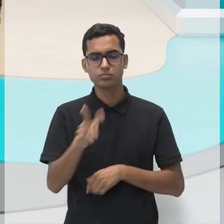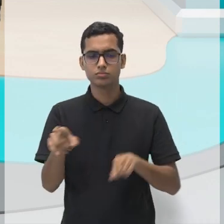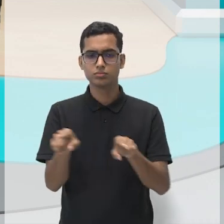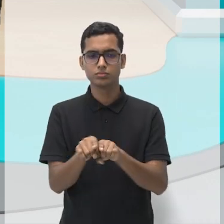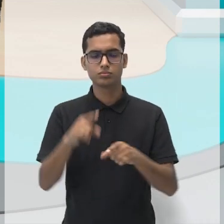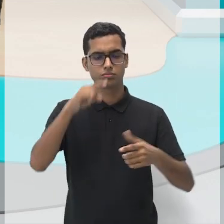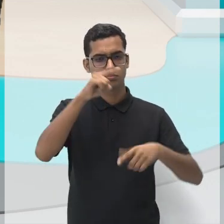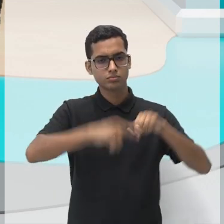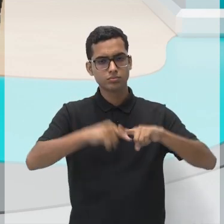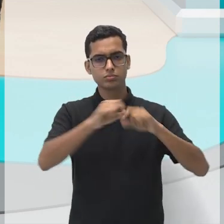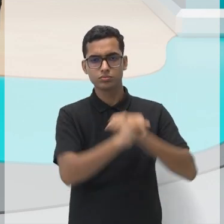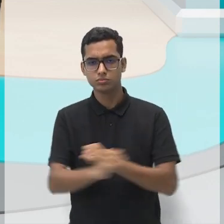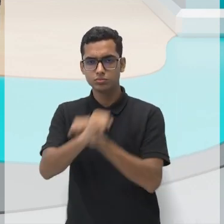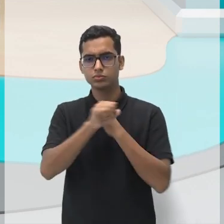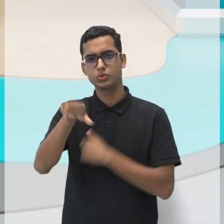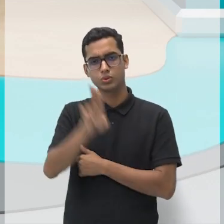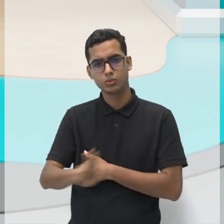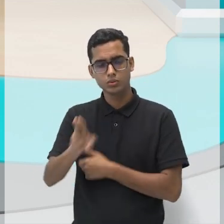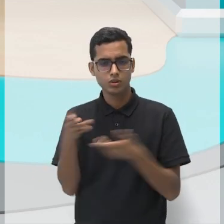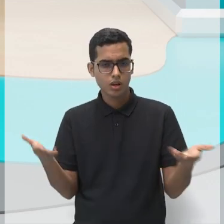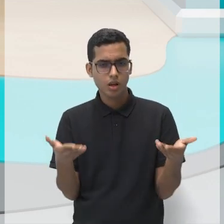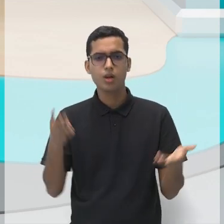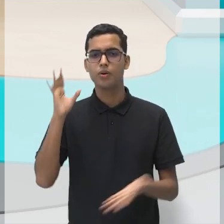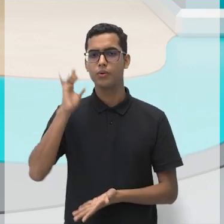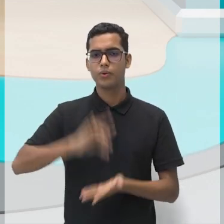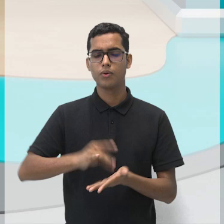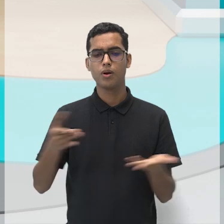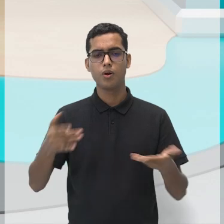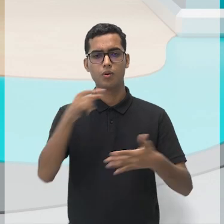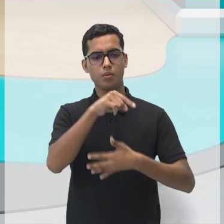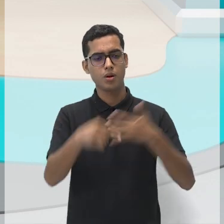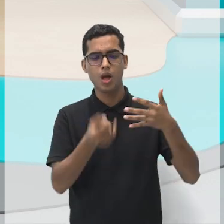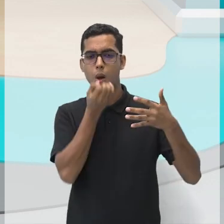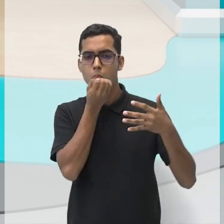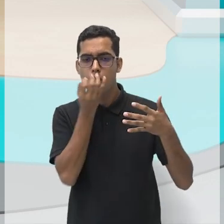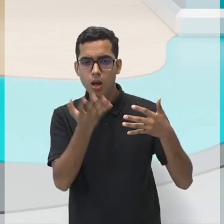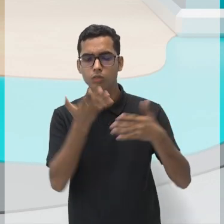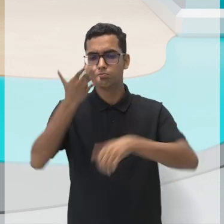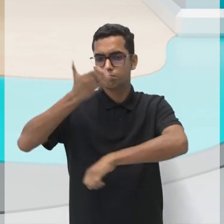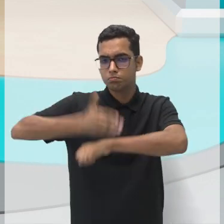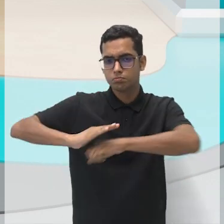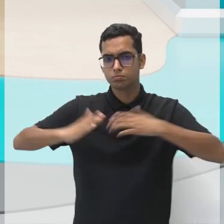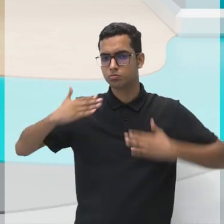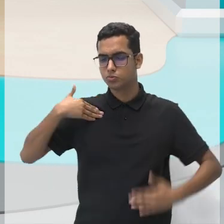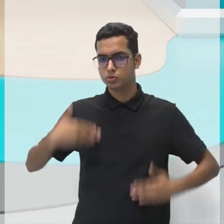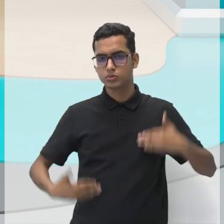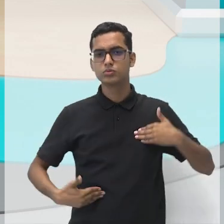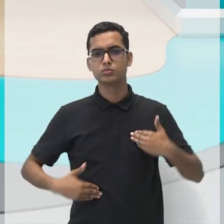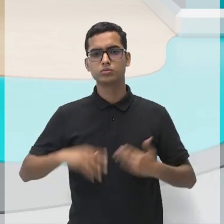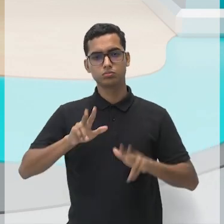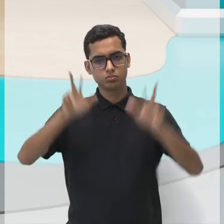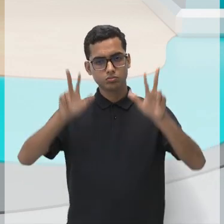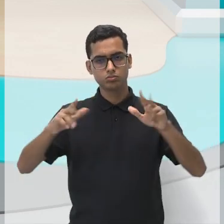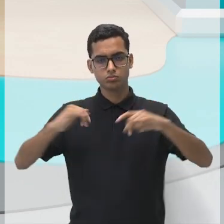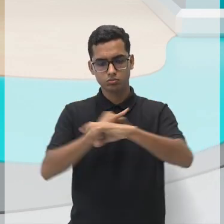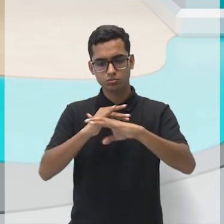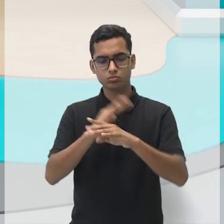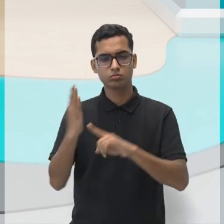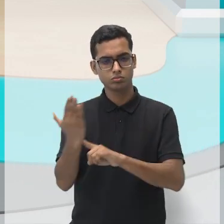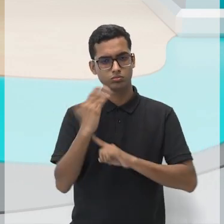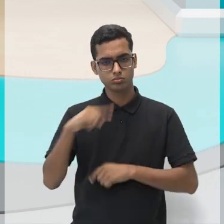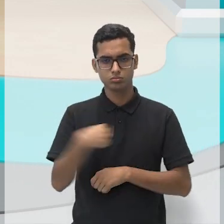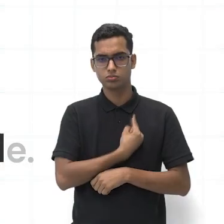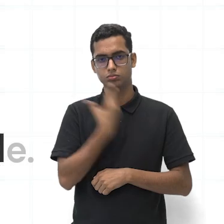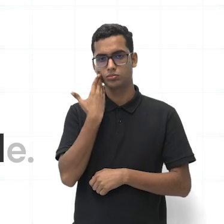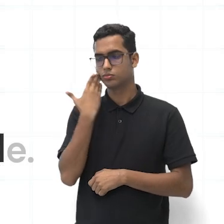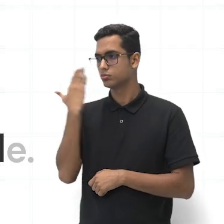equipamentos utilizados, agora sim, vamos falar dos benefícios que as práticas corporais de aventura no meio urbano traz para a